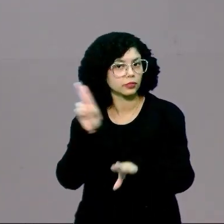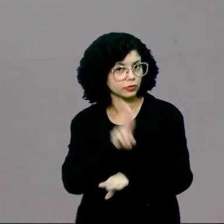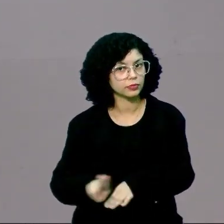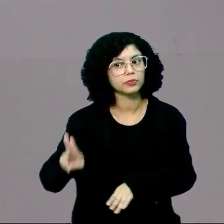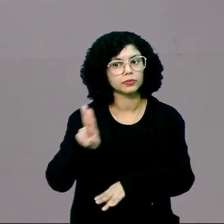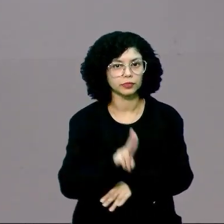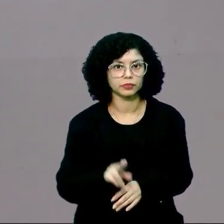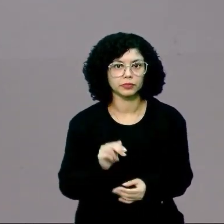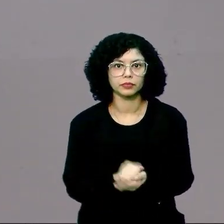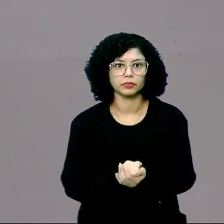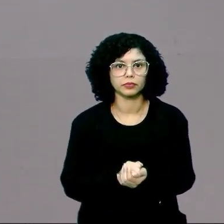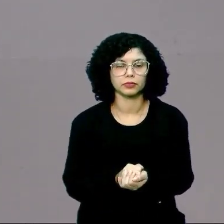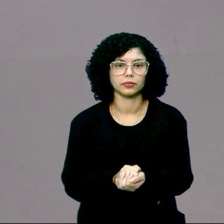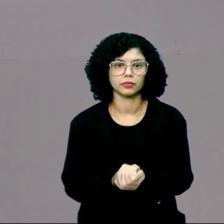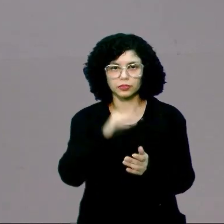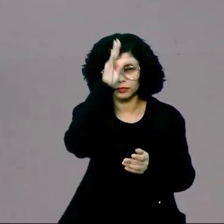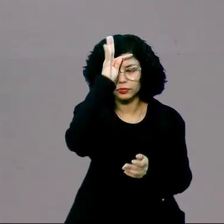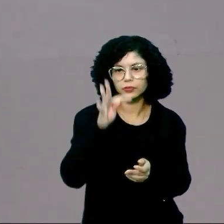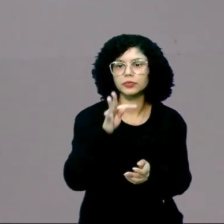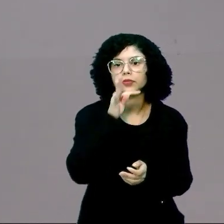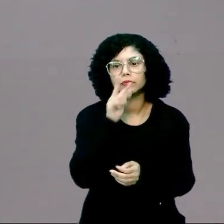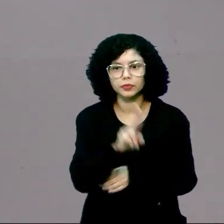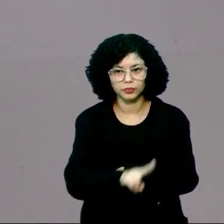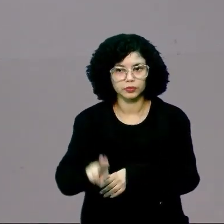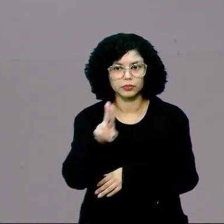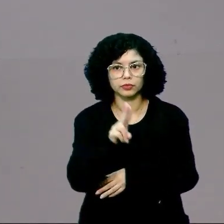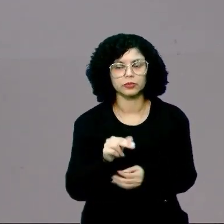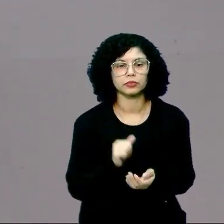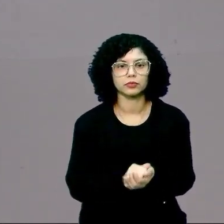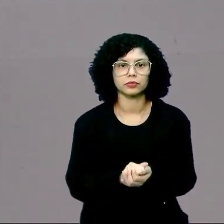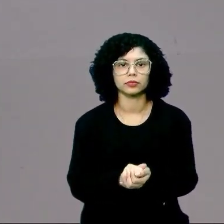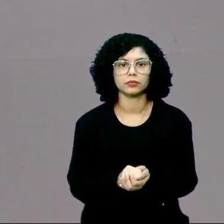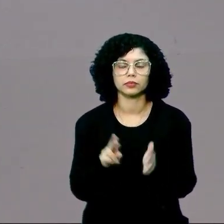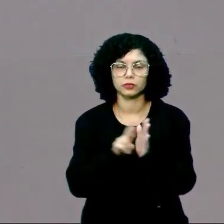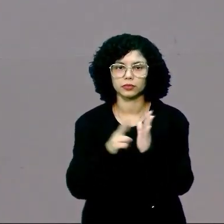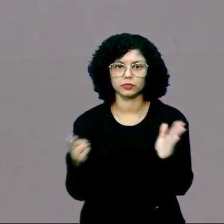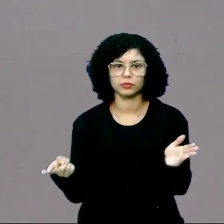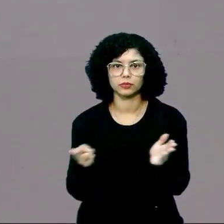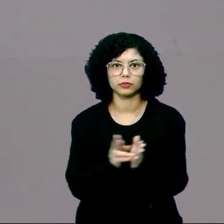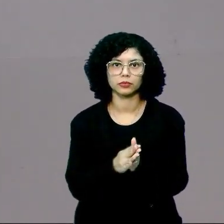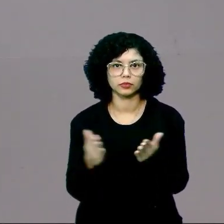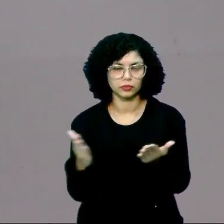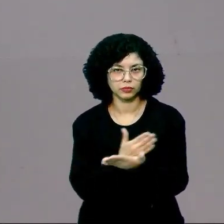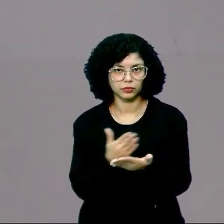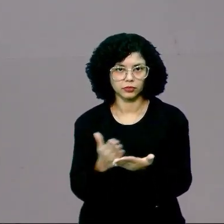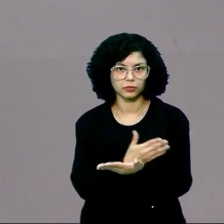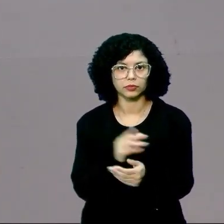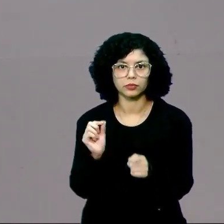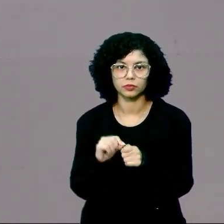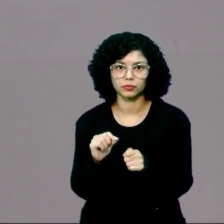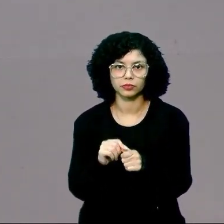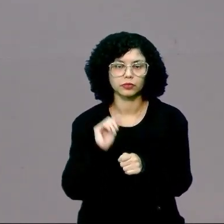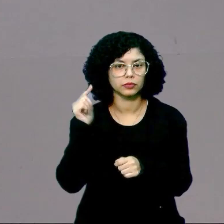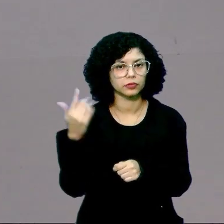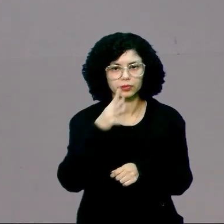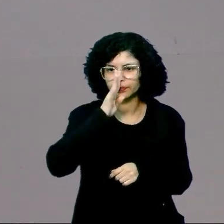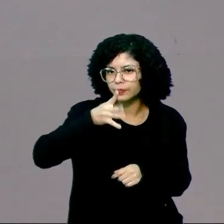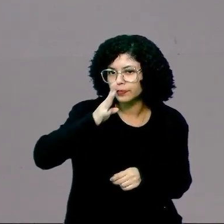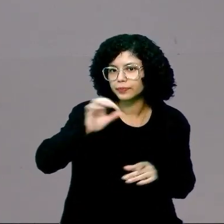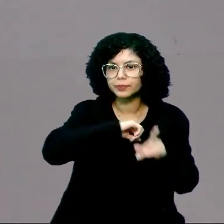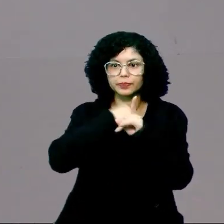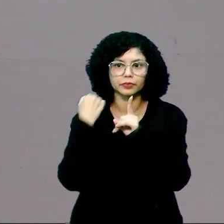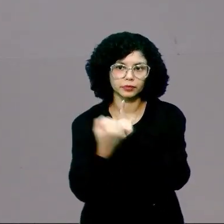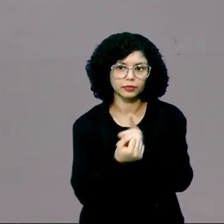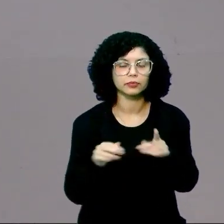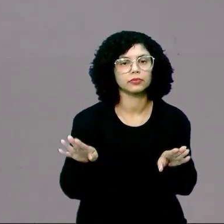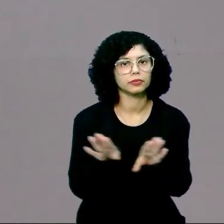recursos aí, digamos que tradicionais, né, utilizados dentro das revistas, dos livros, que é aquele feito para fazer uma crítica à